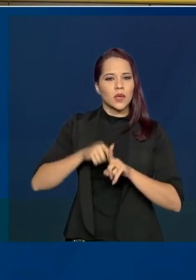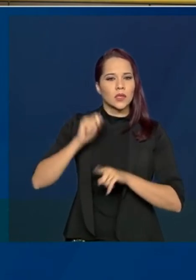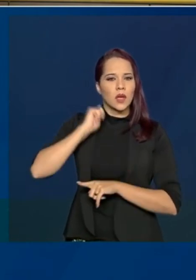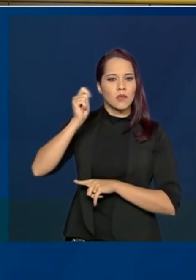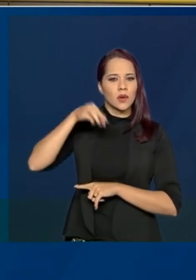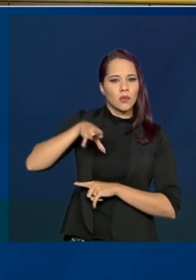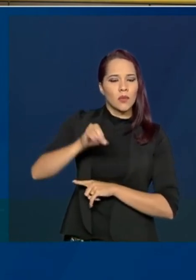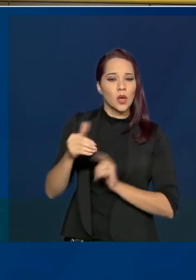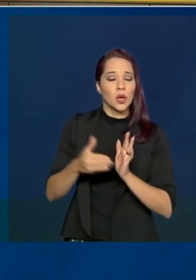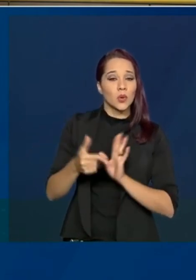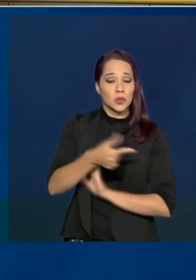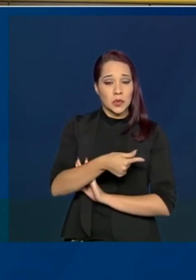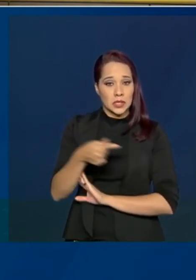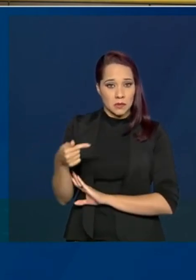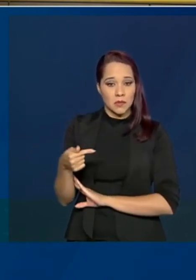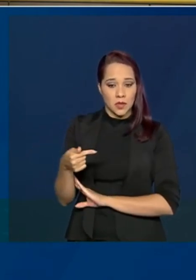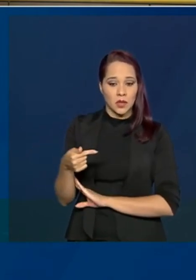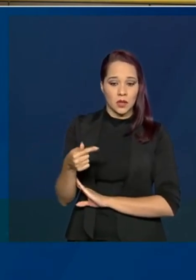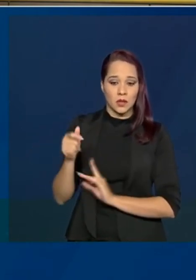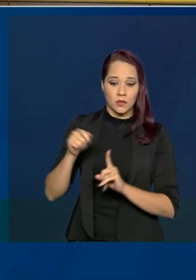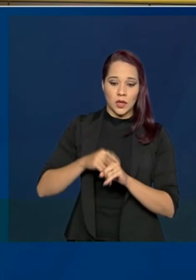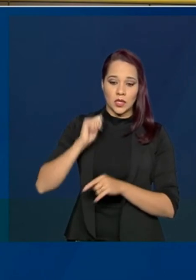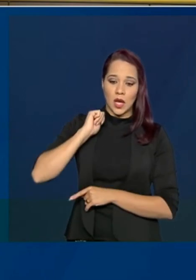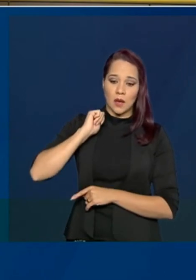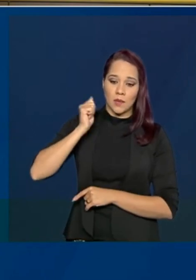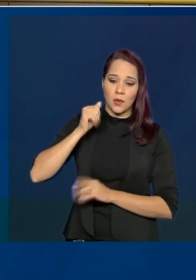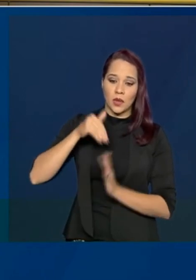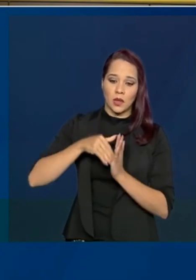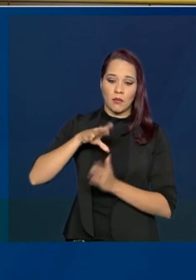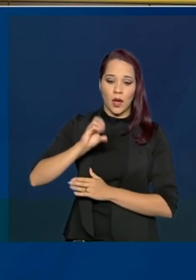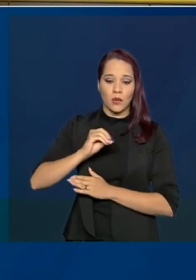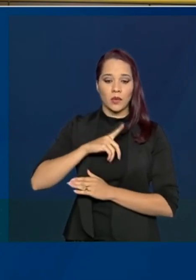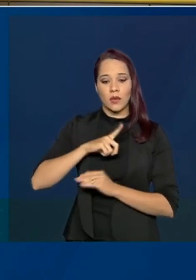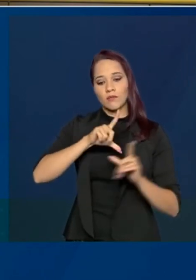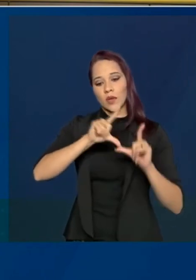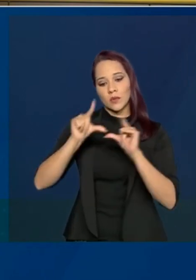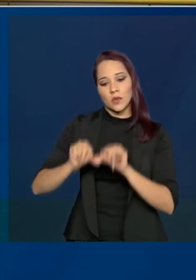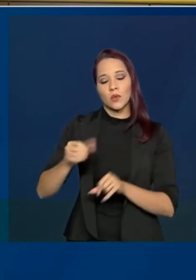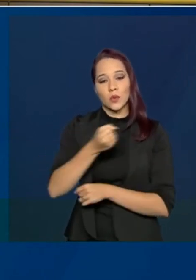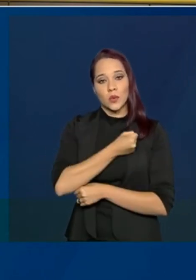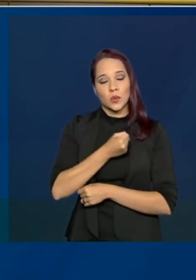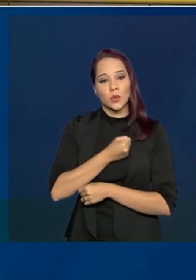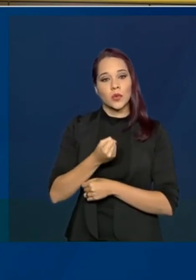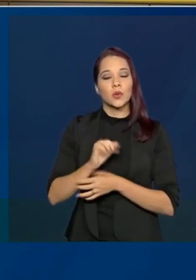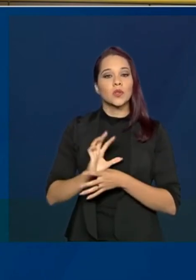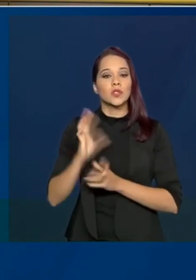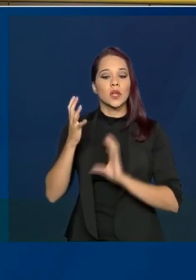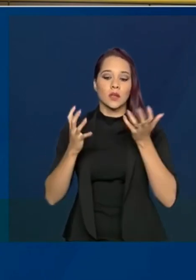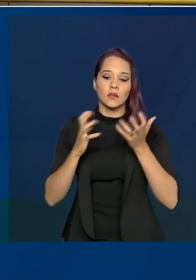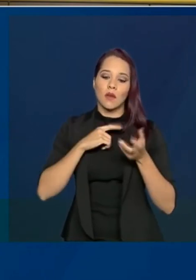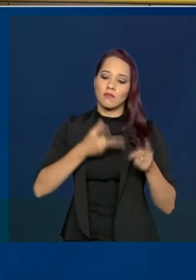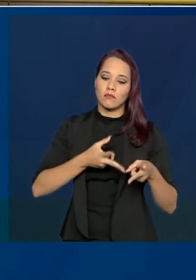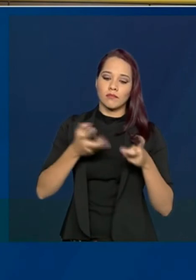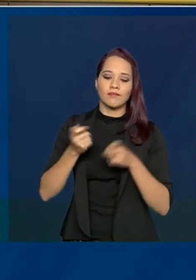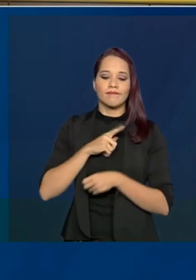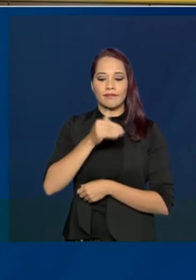e maio, na última semana de abril a maio, houve uma redução no número de casos, e a gente vê,